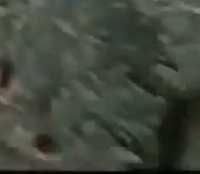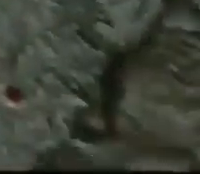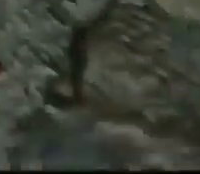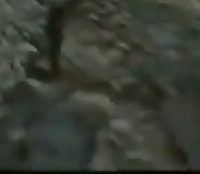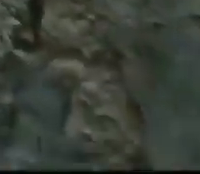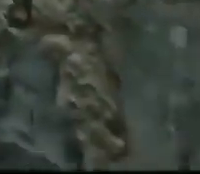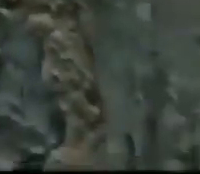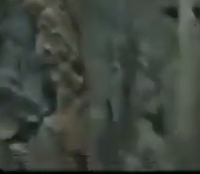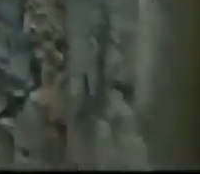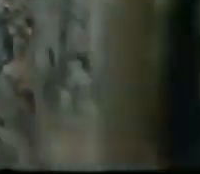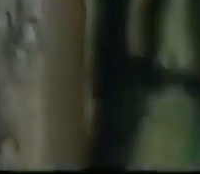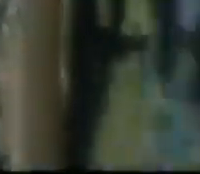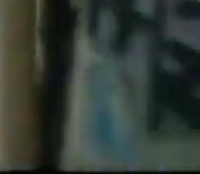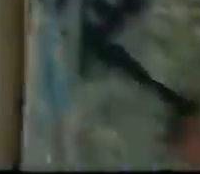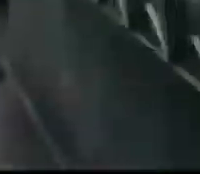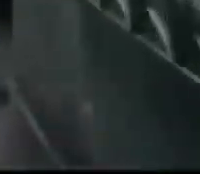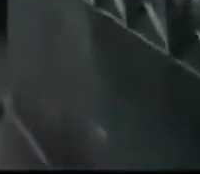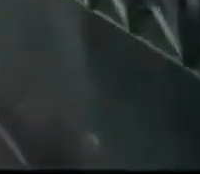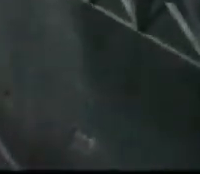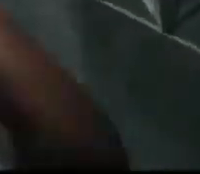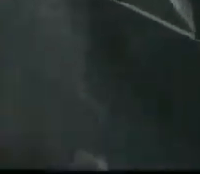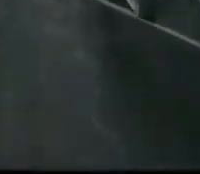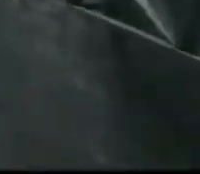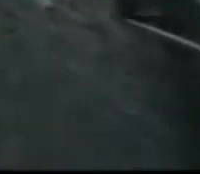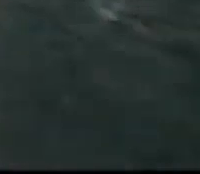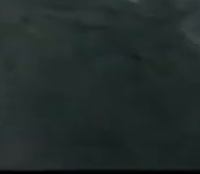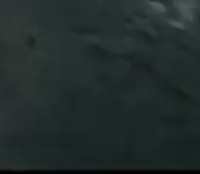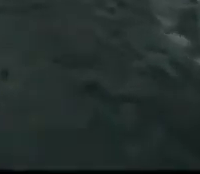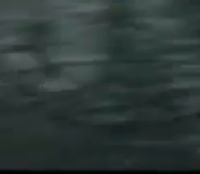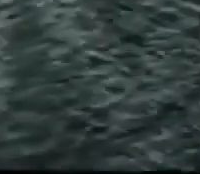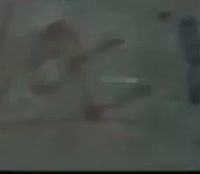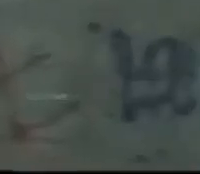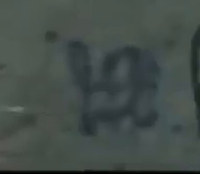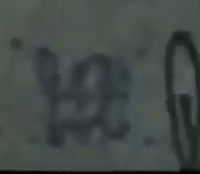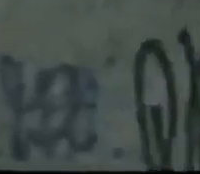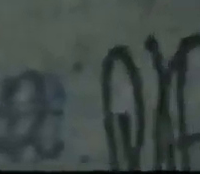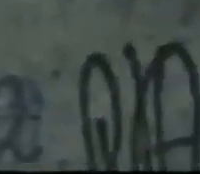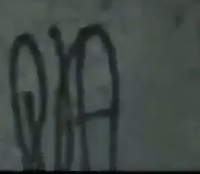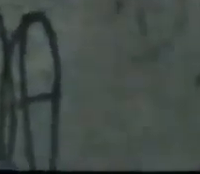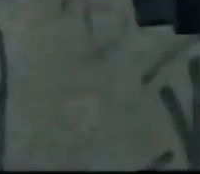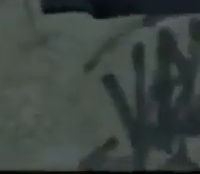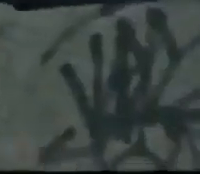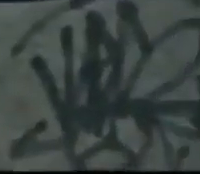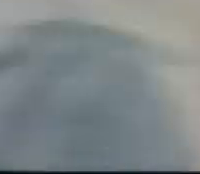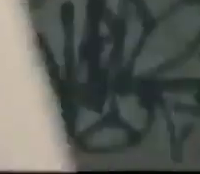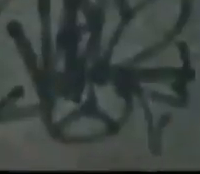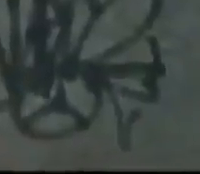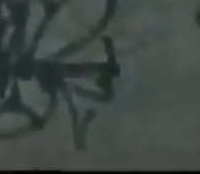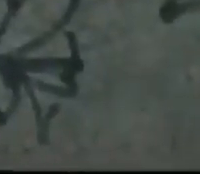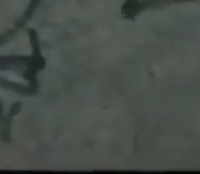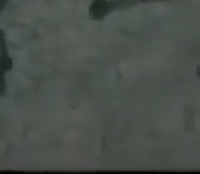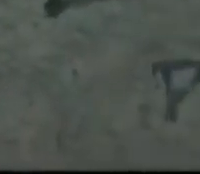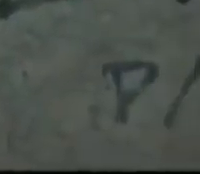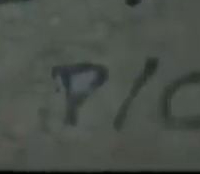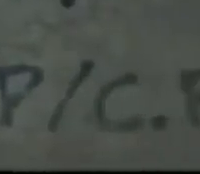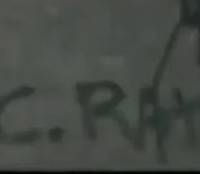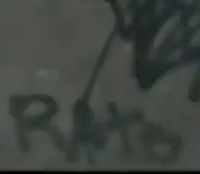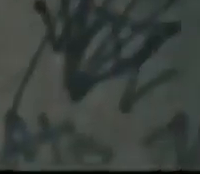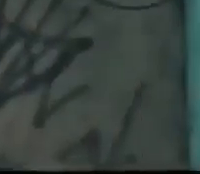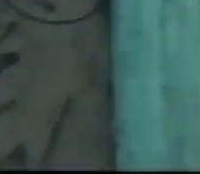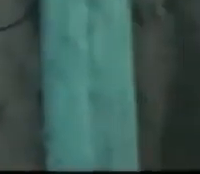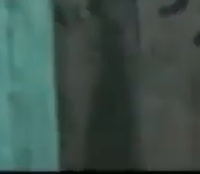Olha como é que ela vem. Ai que coisa louca. Como é que ela vem. Como é que ela vem.